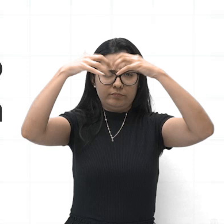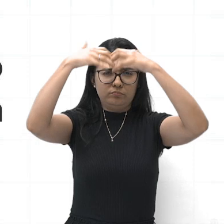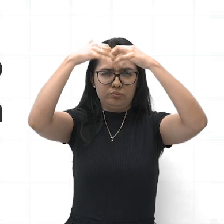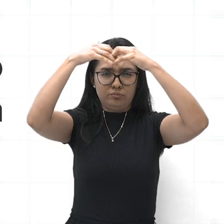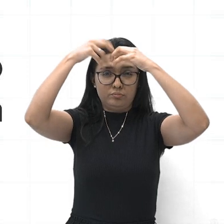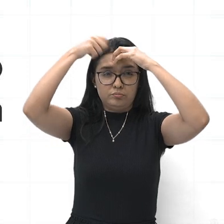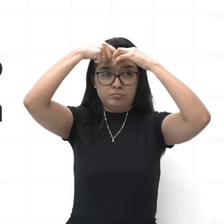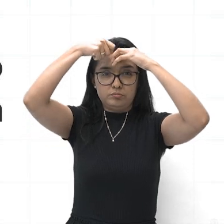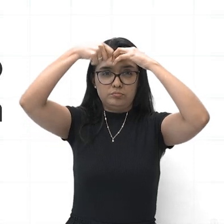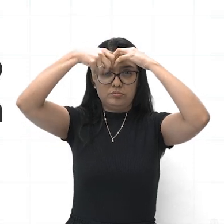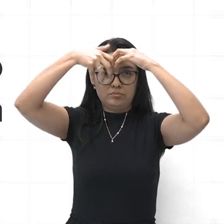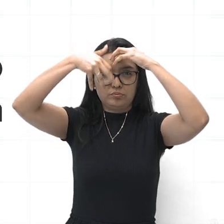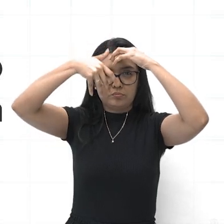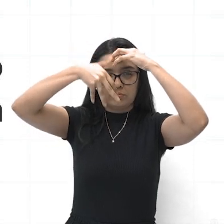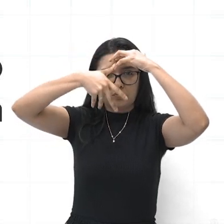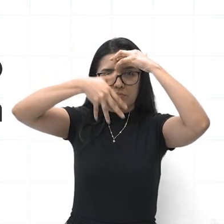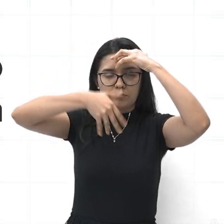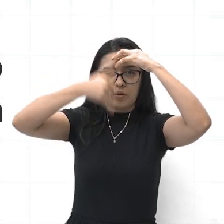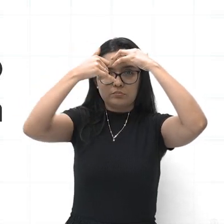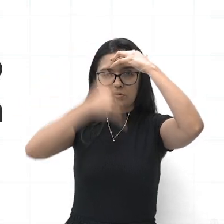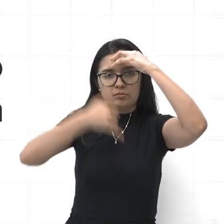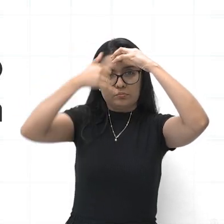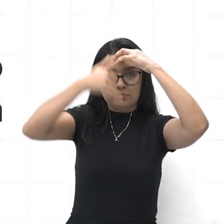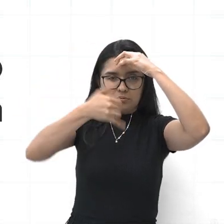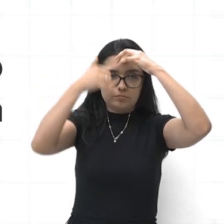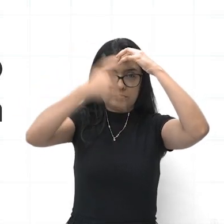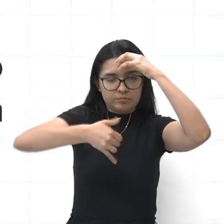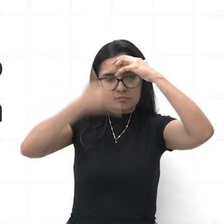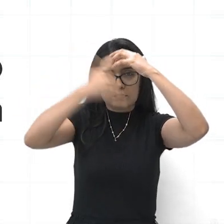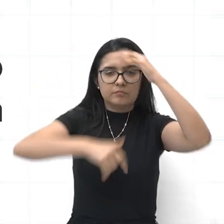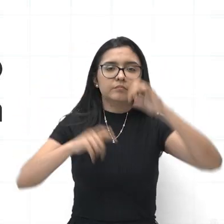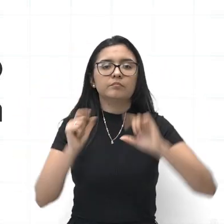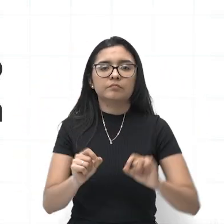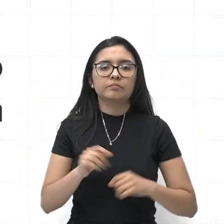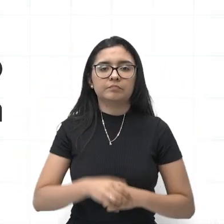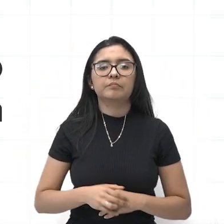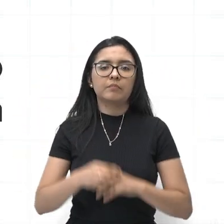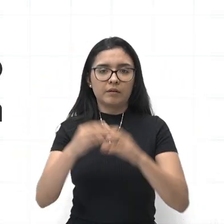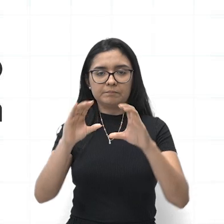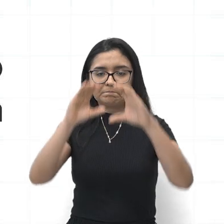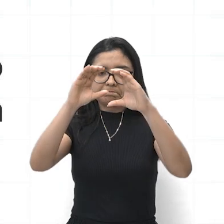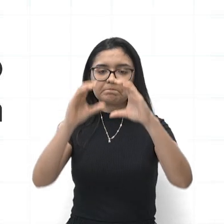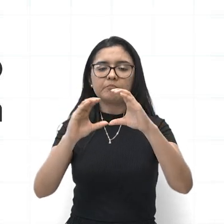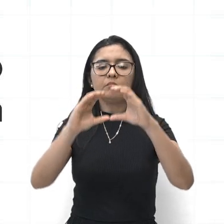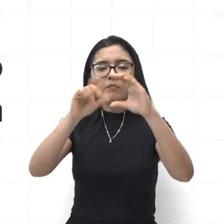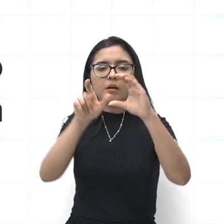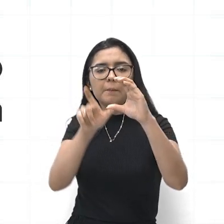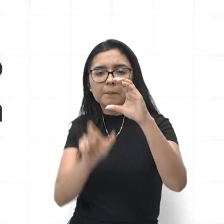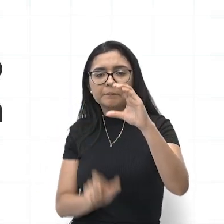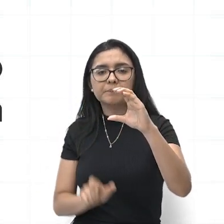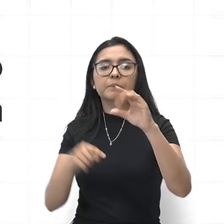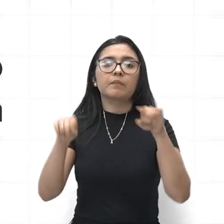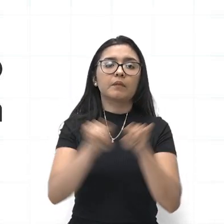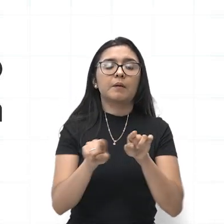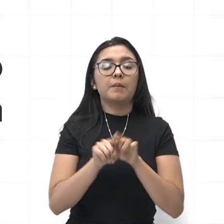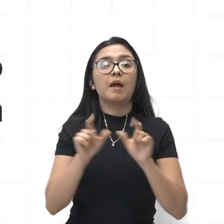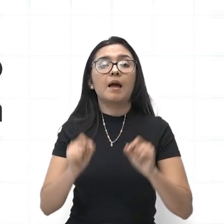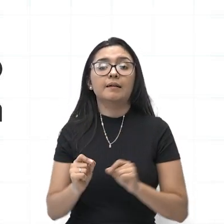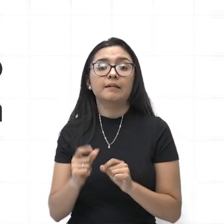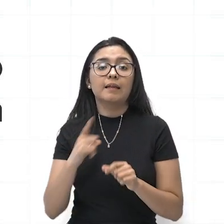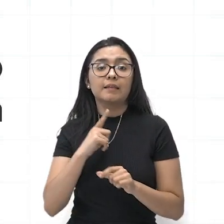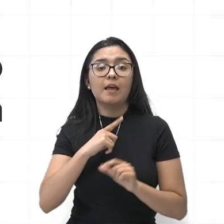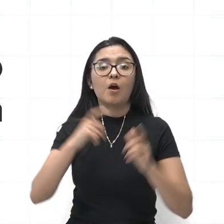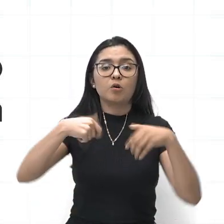disparam, enviando sinais elétricos através da medula espinal até os músculos da